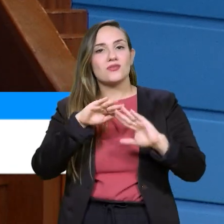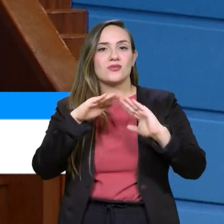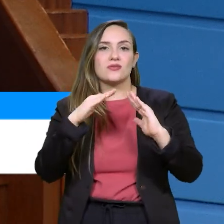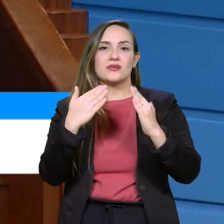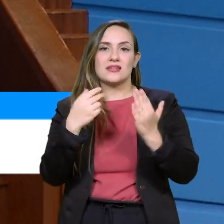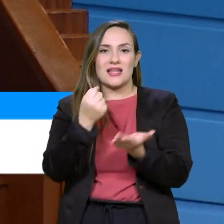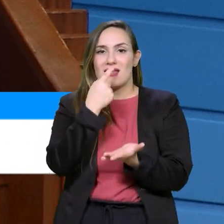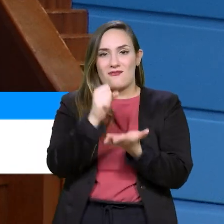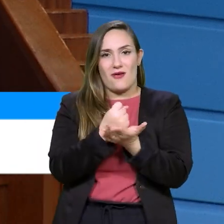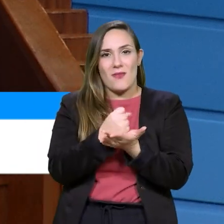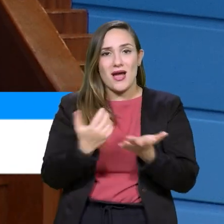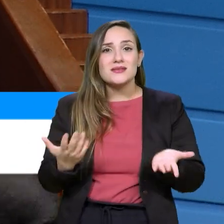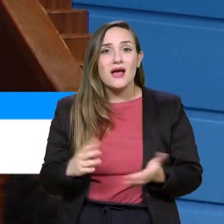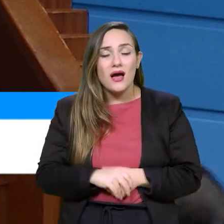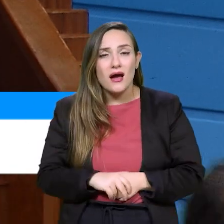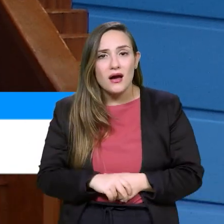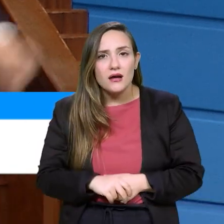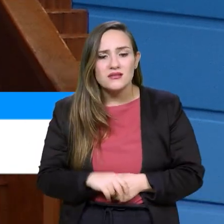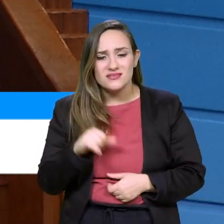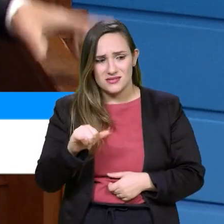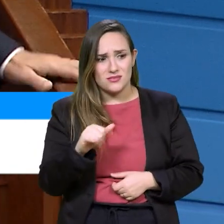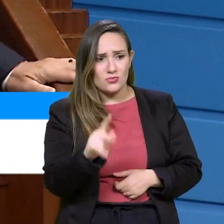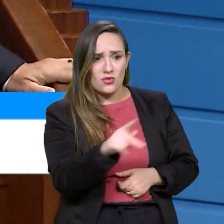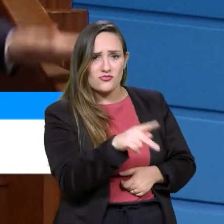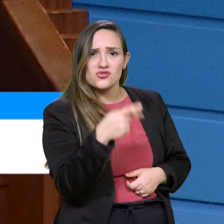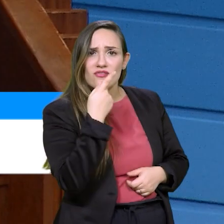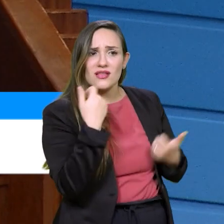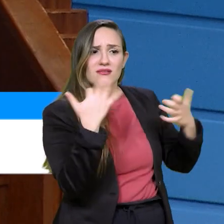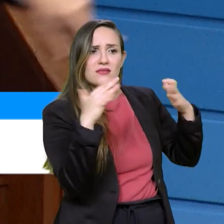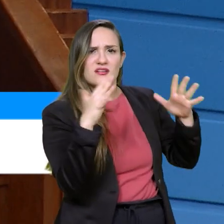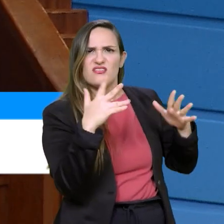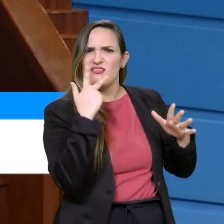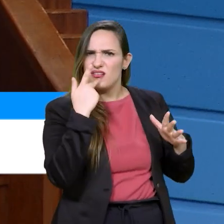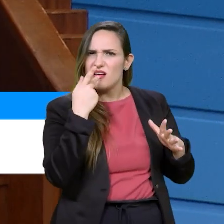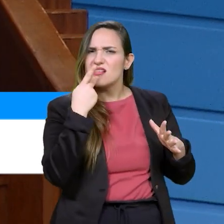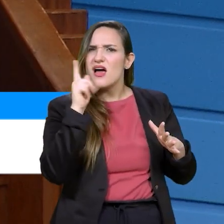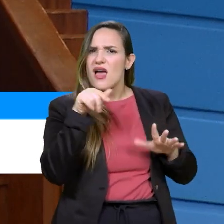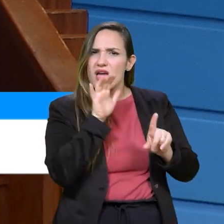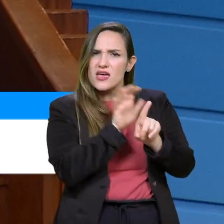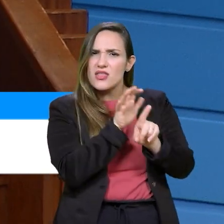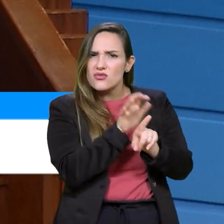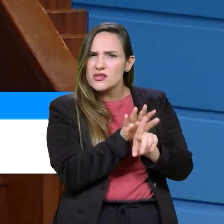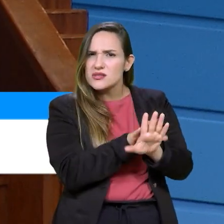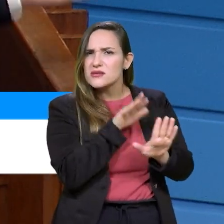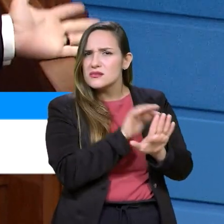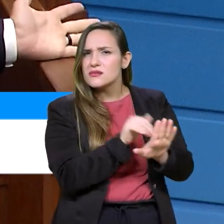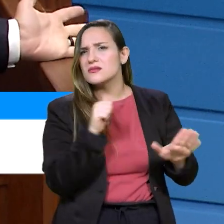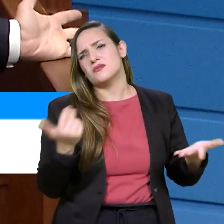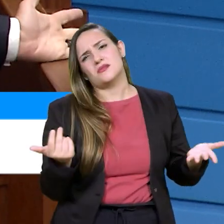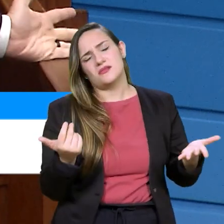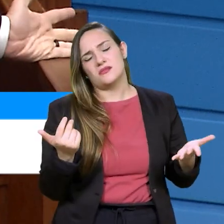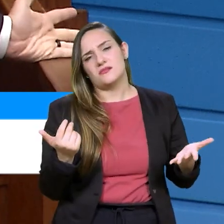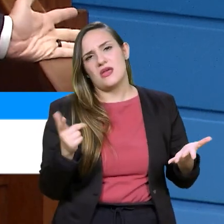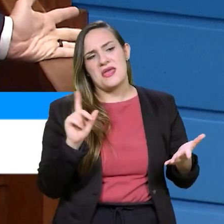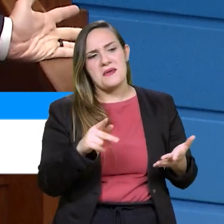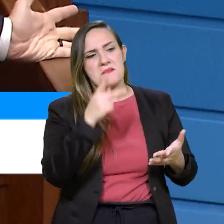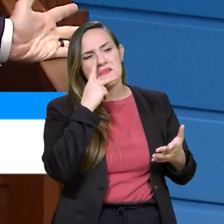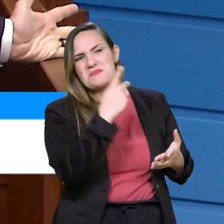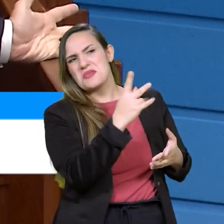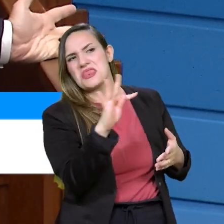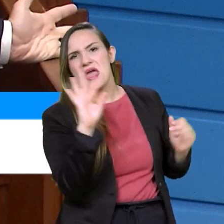fraldas geriátricas de graça na farmácia popular. Se o professor elogiar esse programa, vai falar: está fazendo